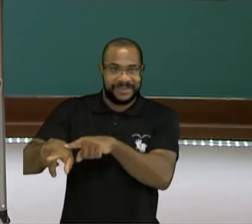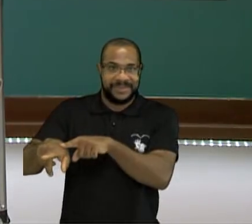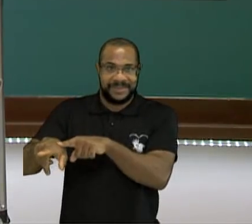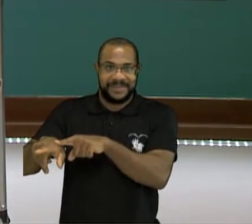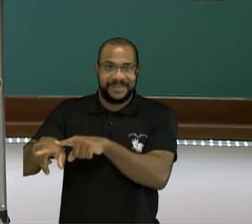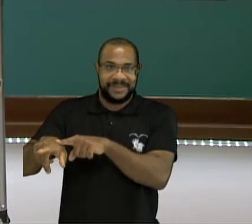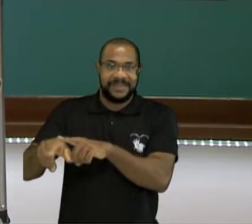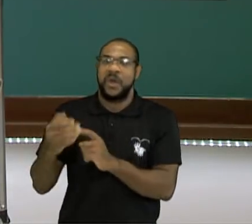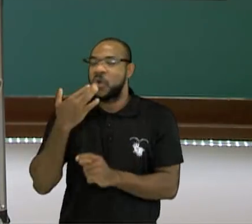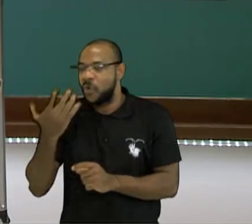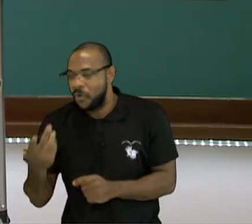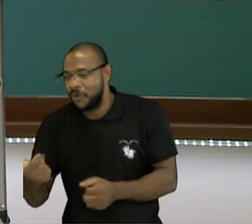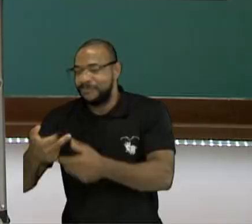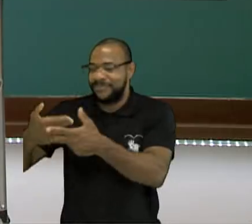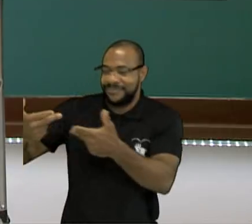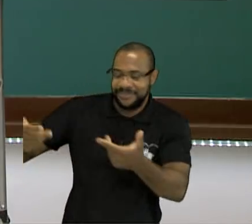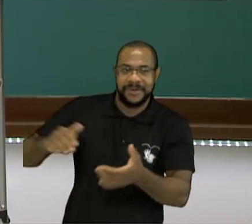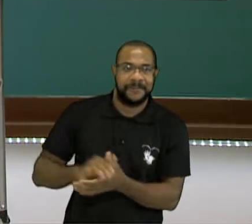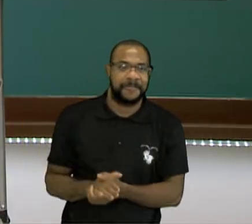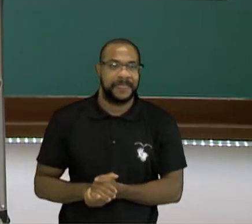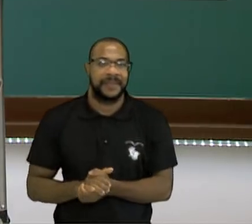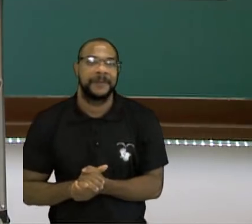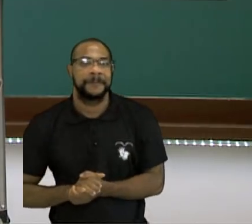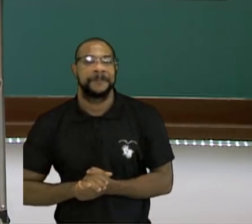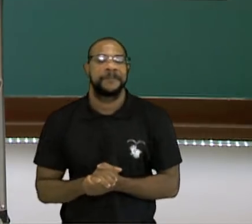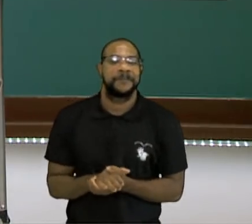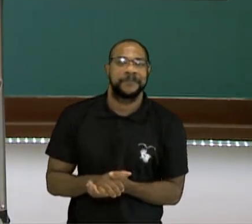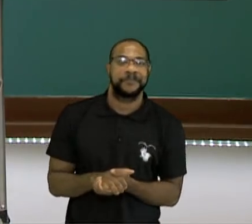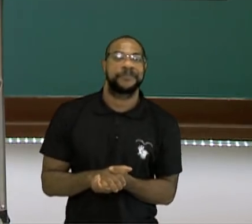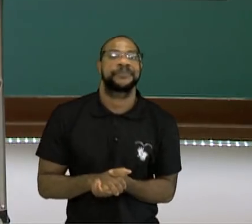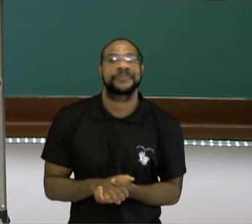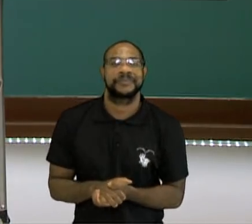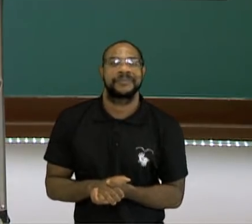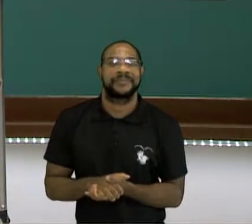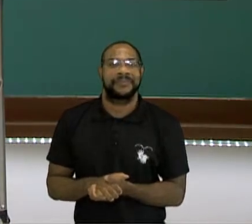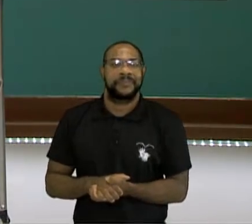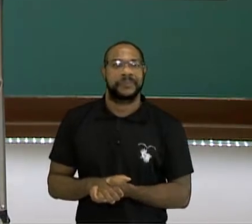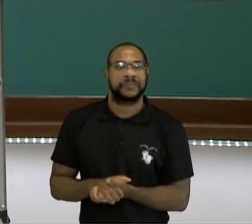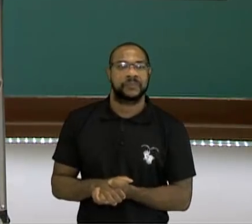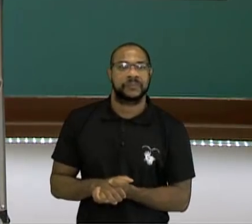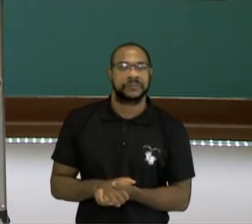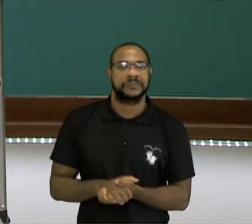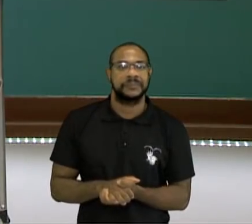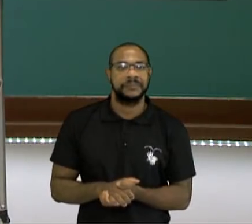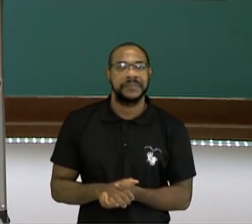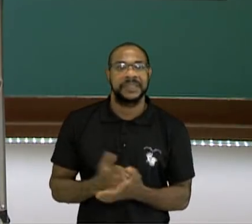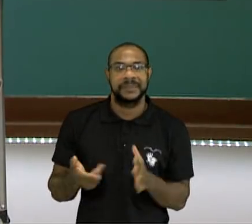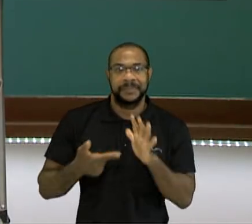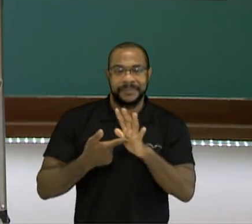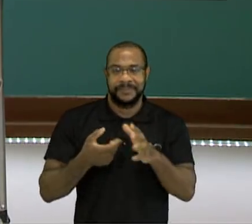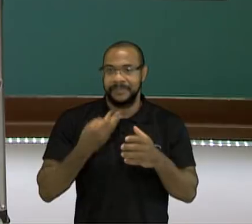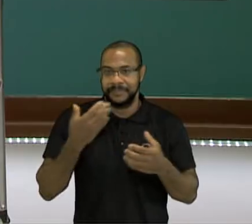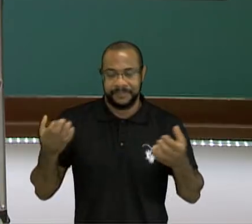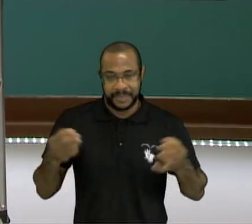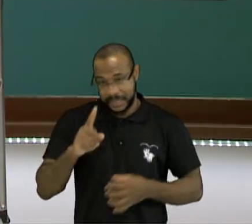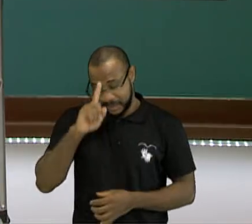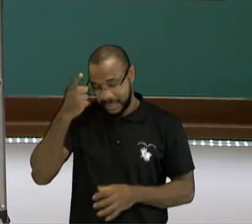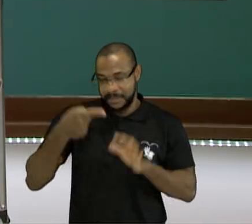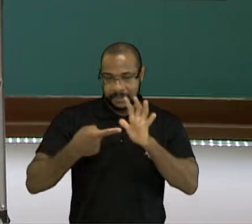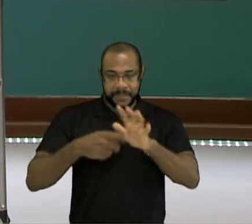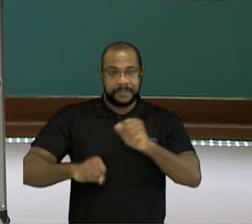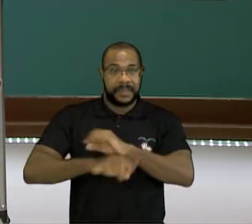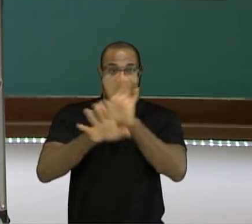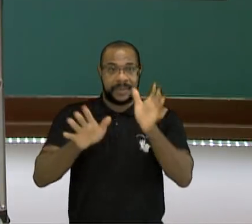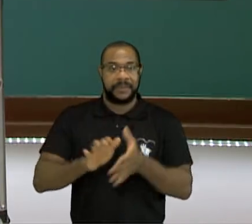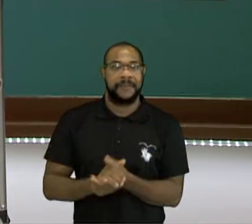ali diferenças entre as paisagens do território brasileiro, certo? Então, para ficar bem ilustrada essa ideia ali de